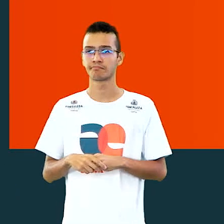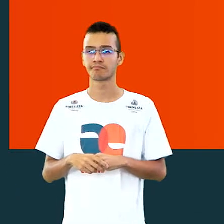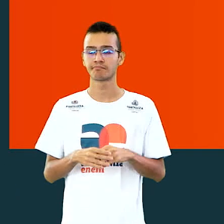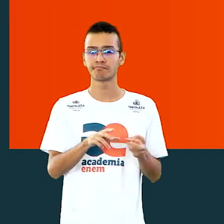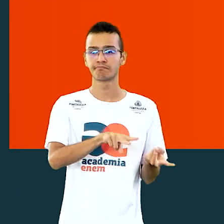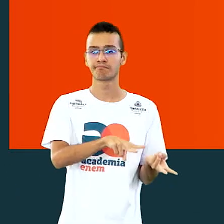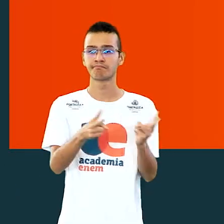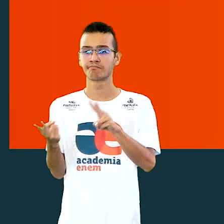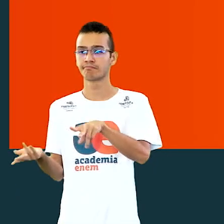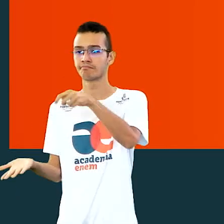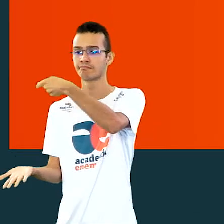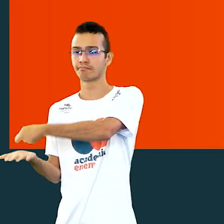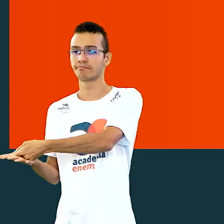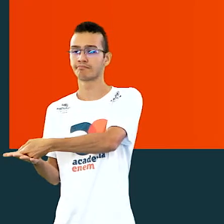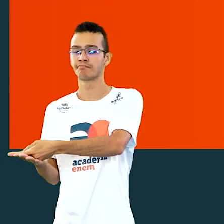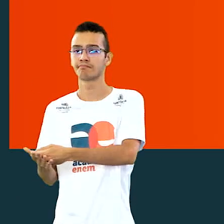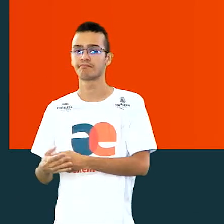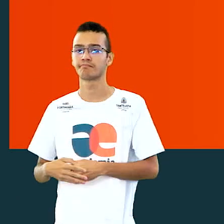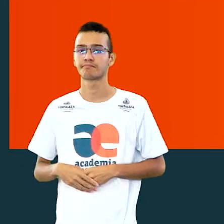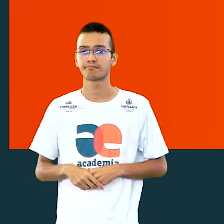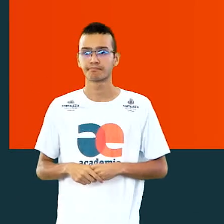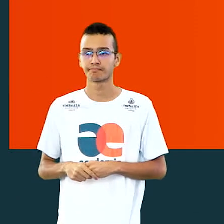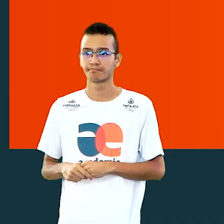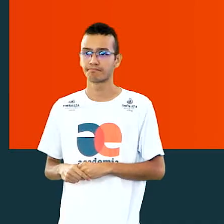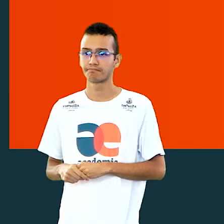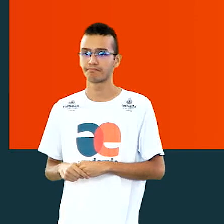Converteu, pagou.